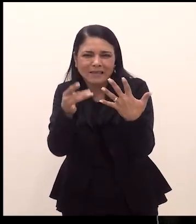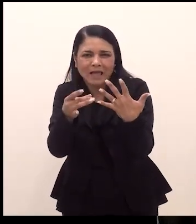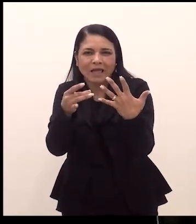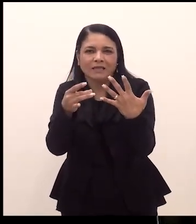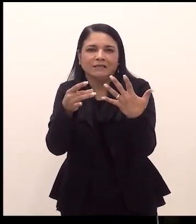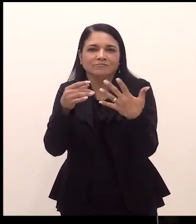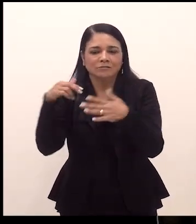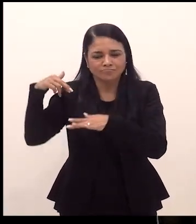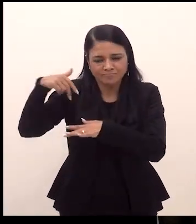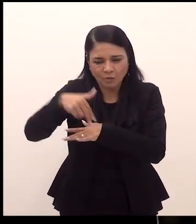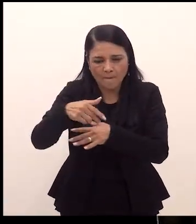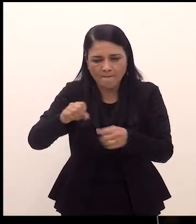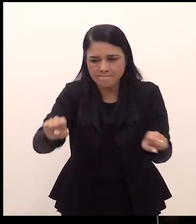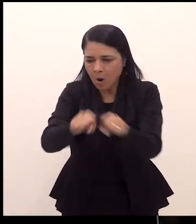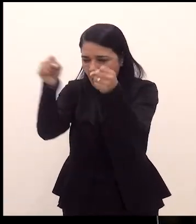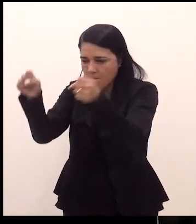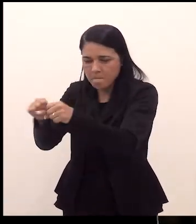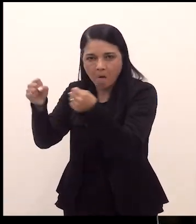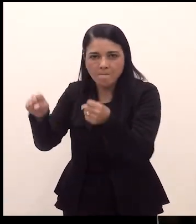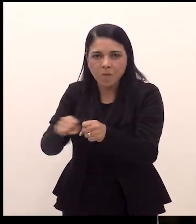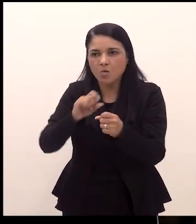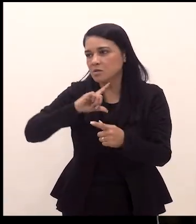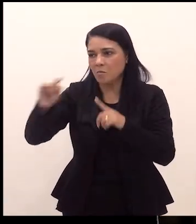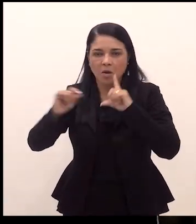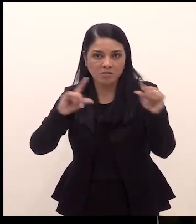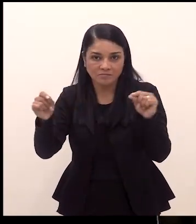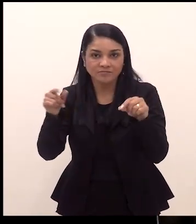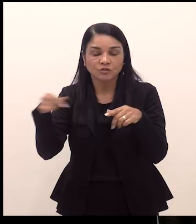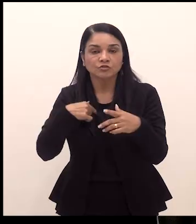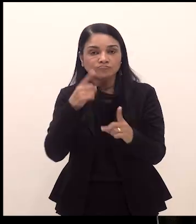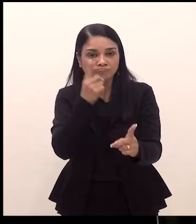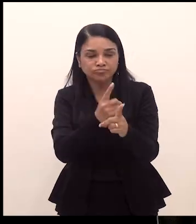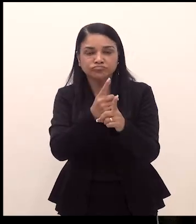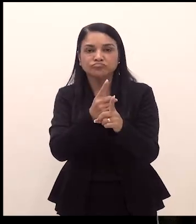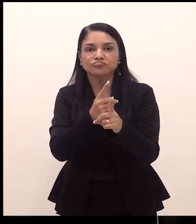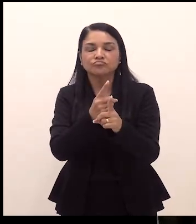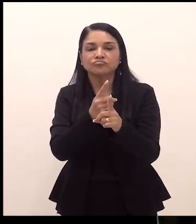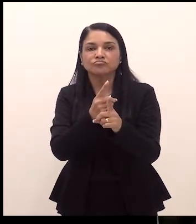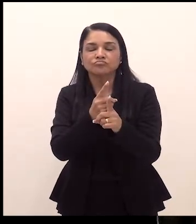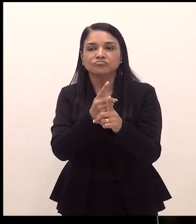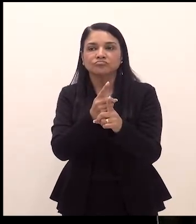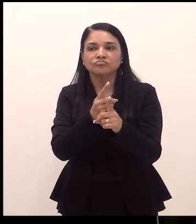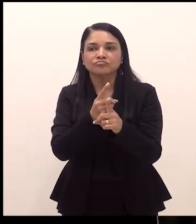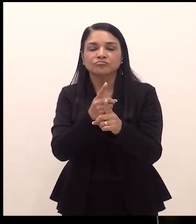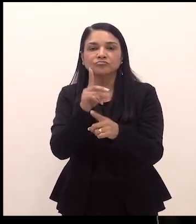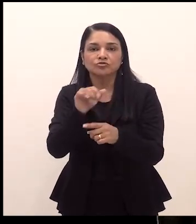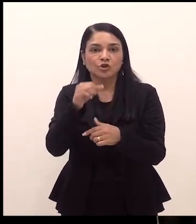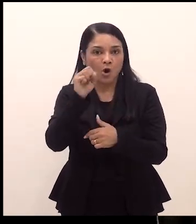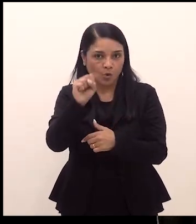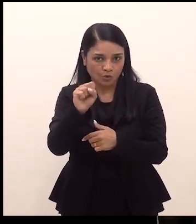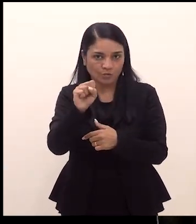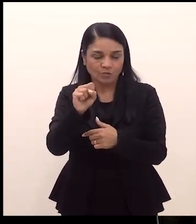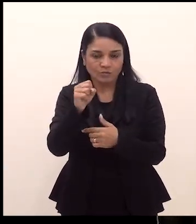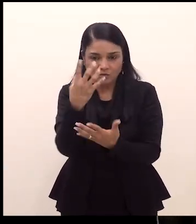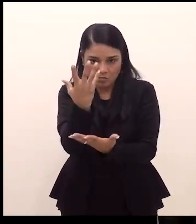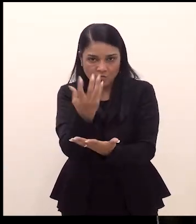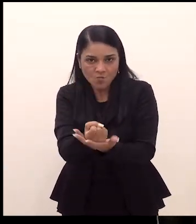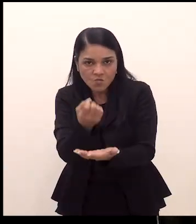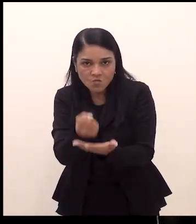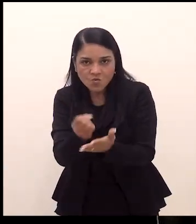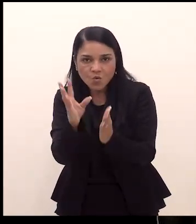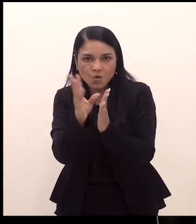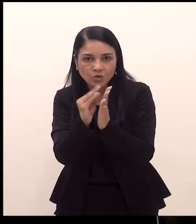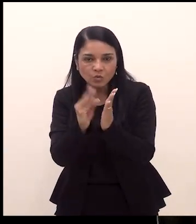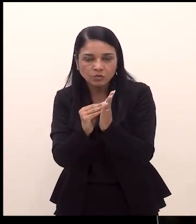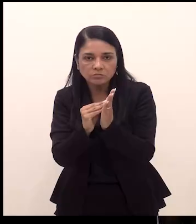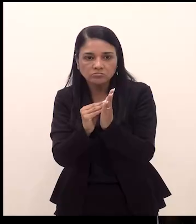pessoas descendo, ocupando, destruindo tudo e indo embora depois. E a gente identificou essas lives no dia 8 e na hora de buscar,